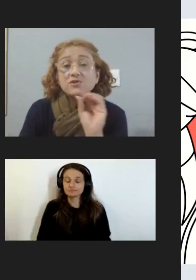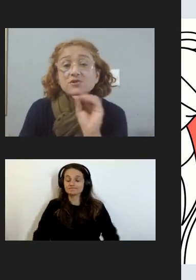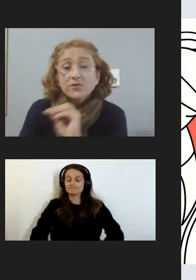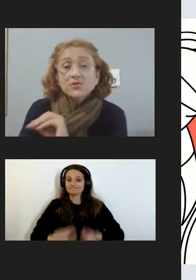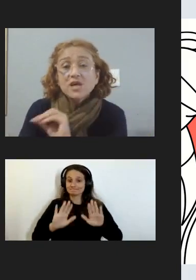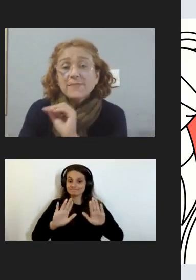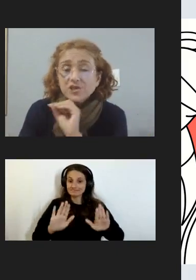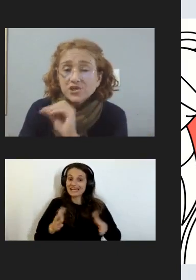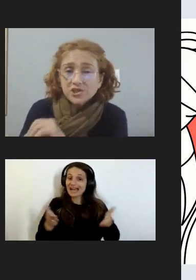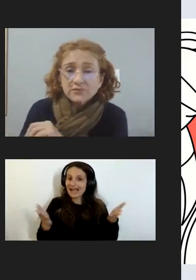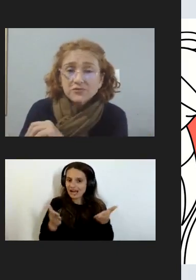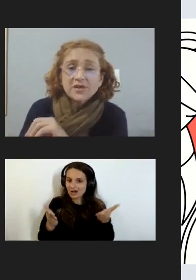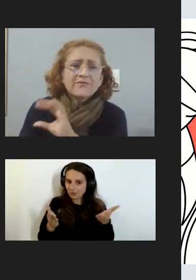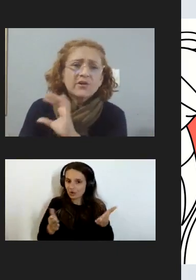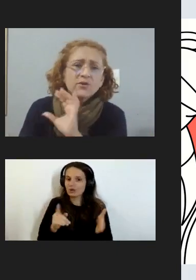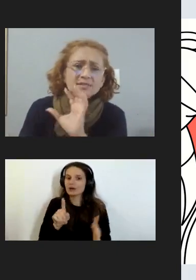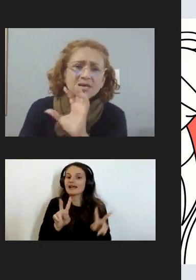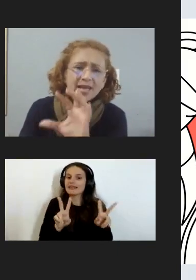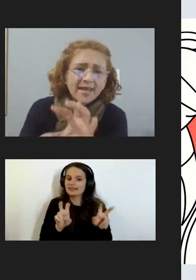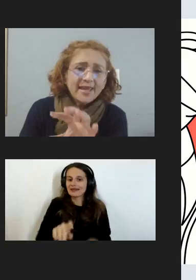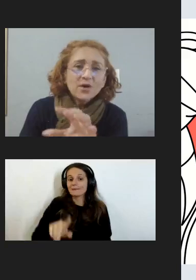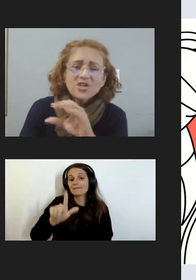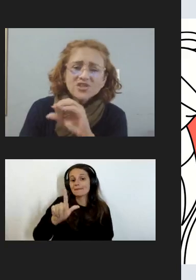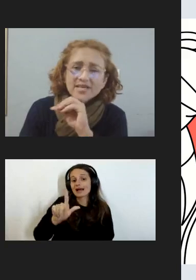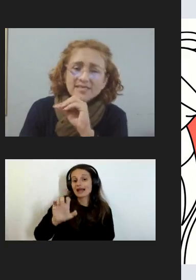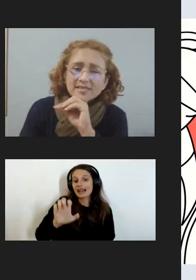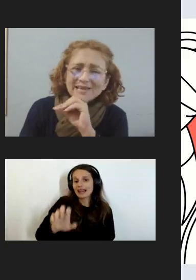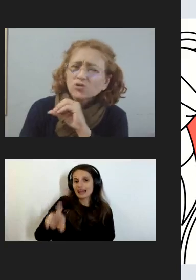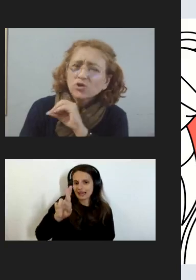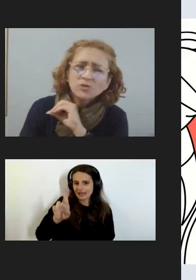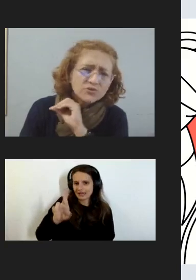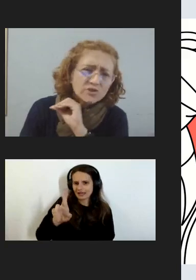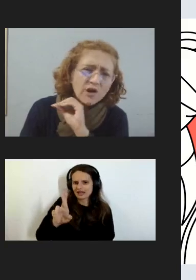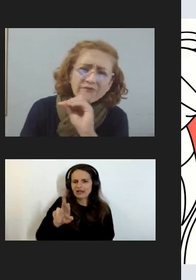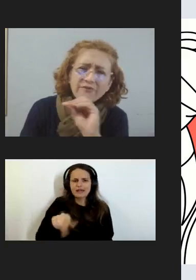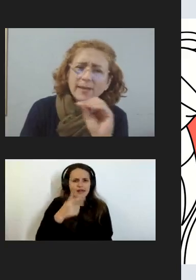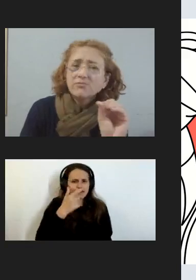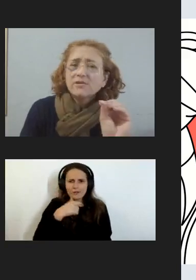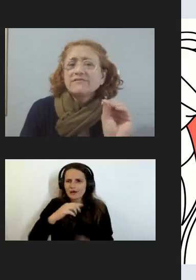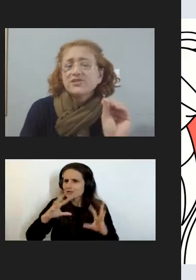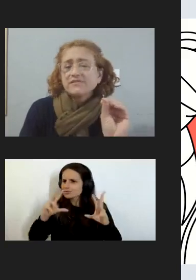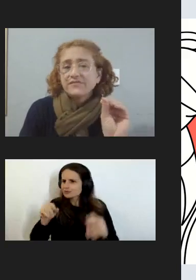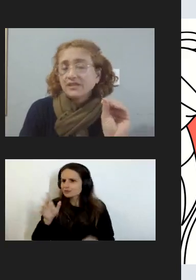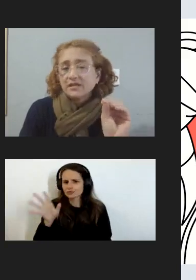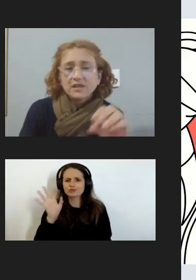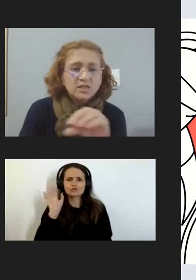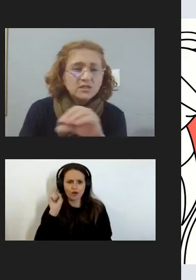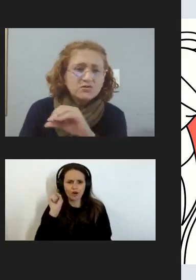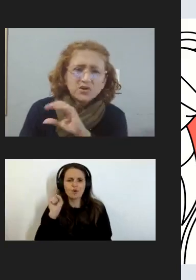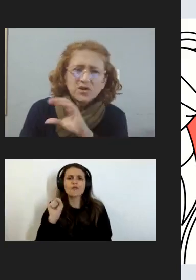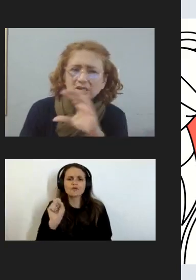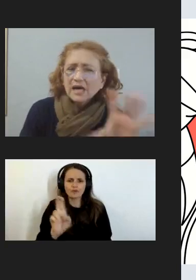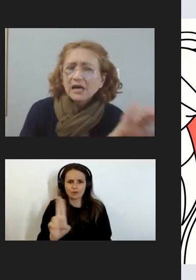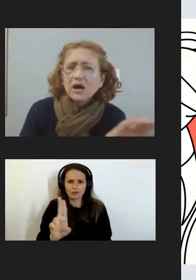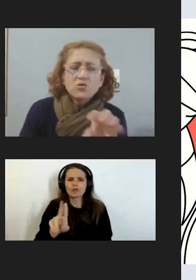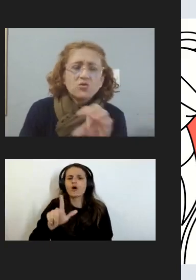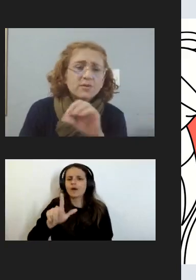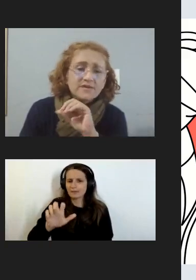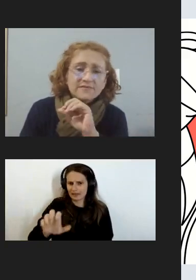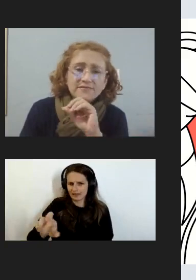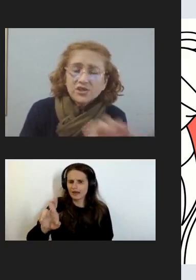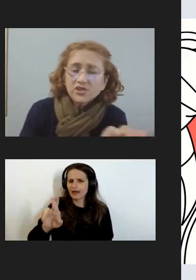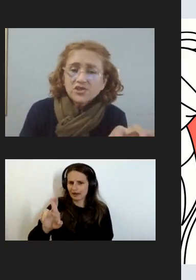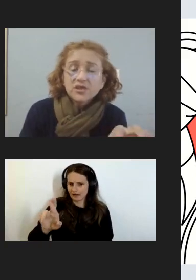por esforço repetitivo, que é a famosa LER. Eu acho que esse termo todo mundo já ouviu falar uma vez na vida. No jornal, em